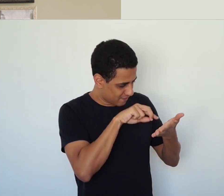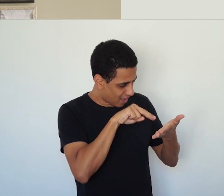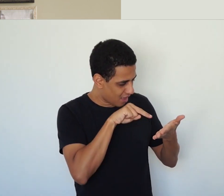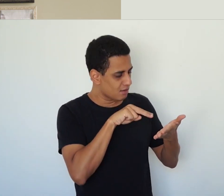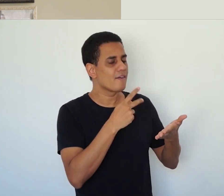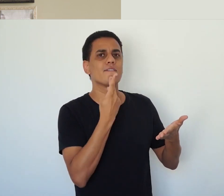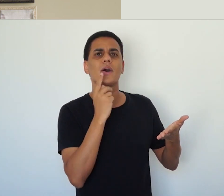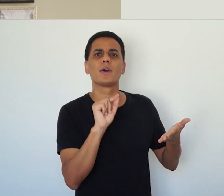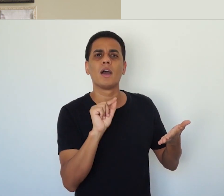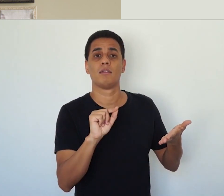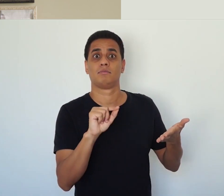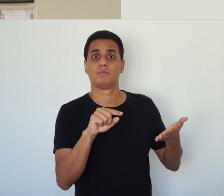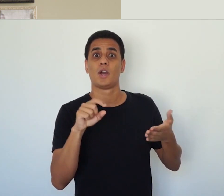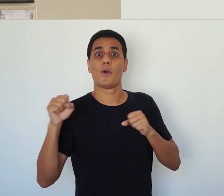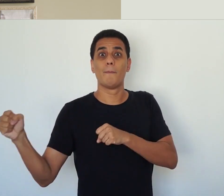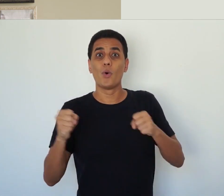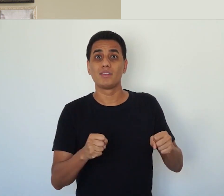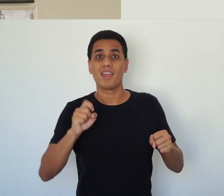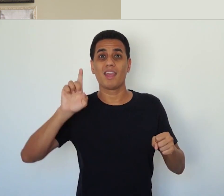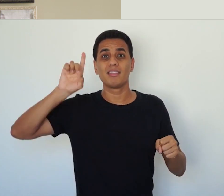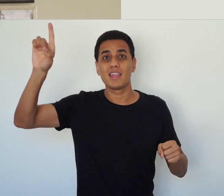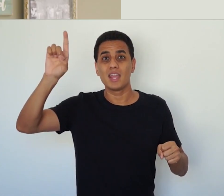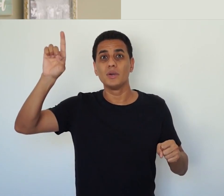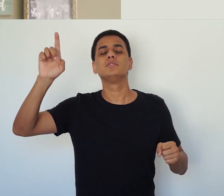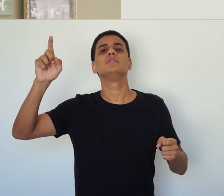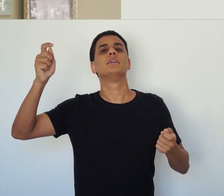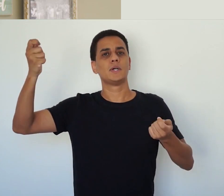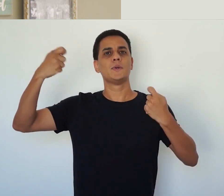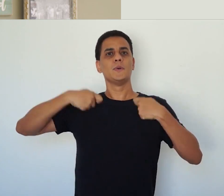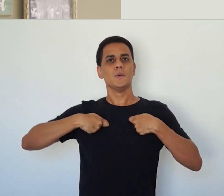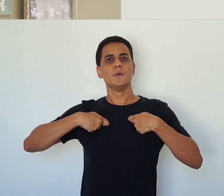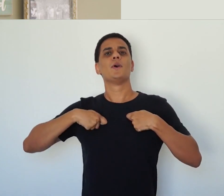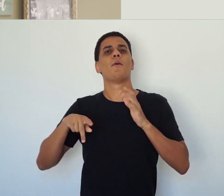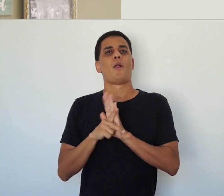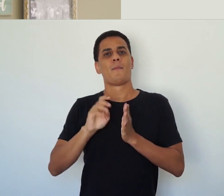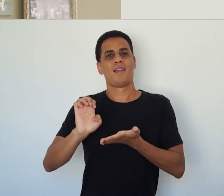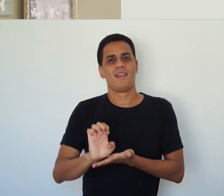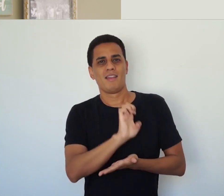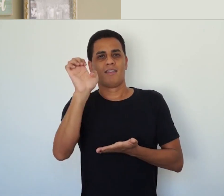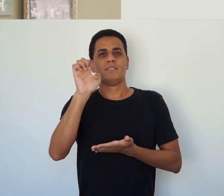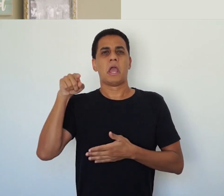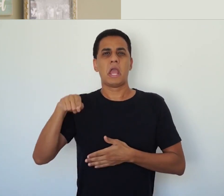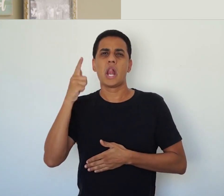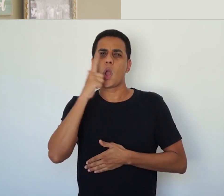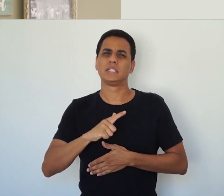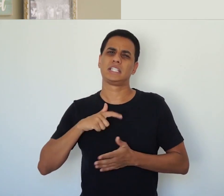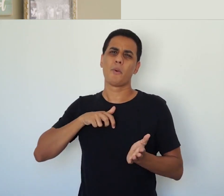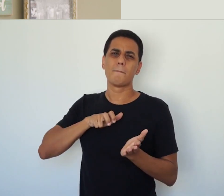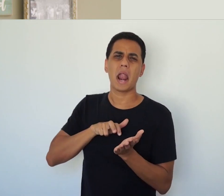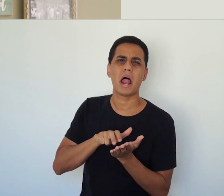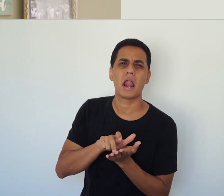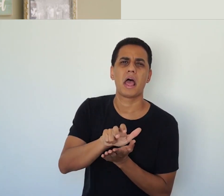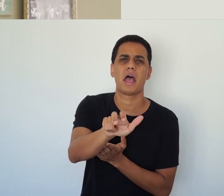deixa isso claro. O poder do Senhor veio sobre Elias e ele, prendendo a capa com o cinto, correu à frente de Acabe por todo o